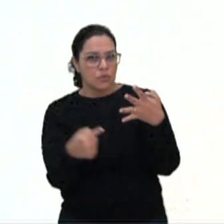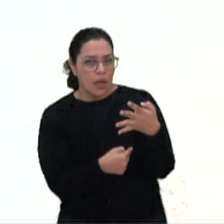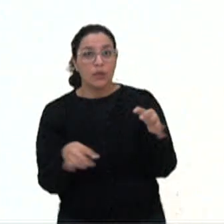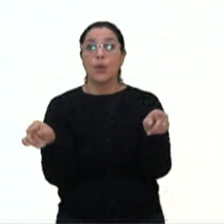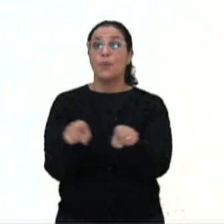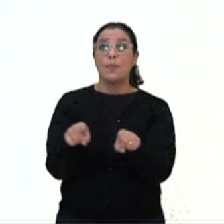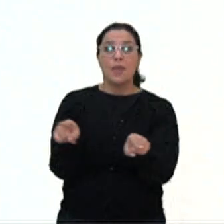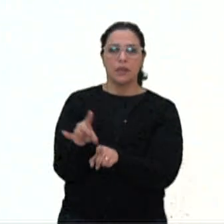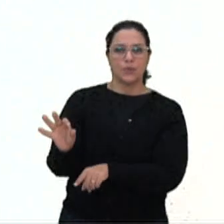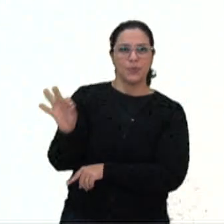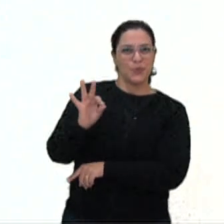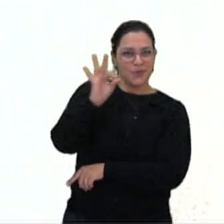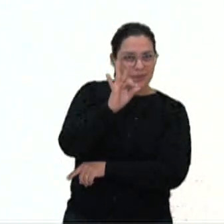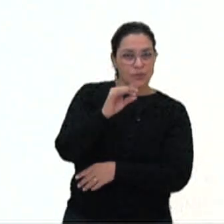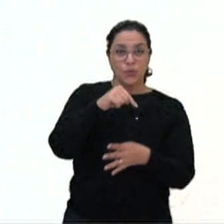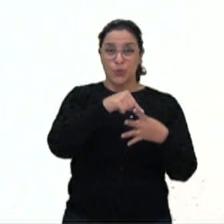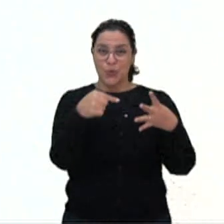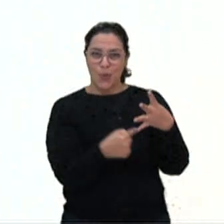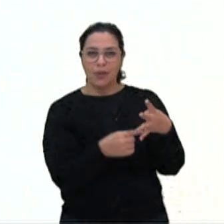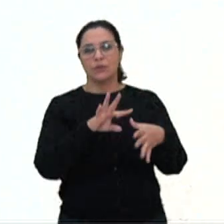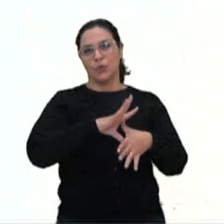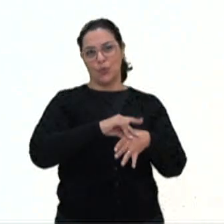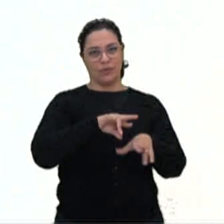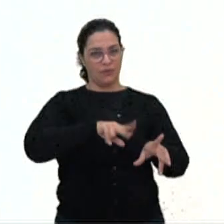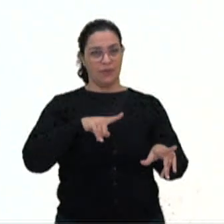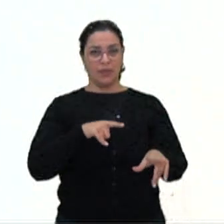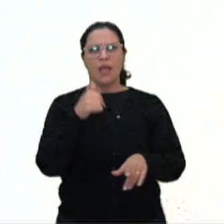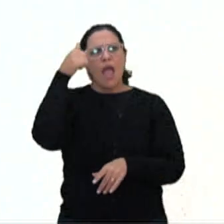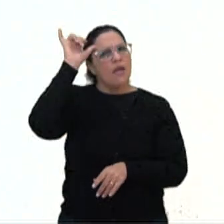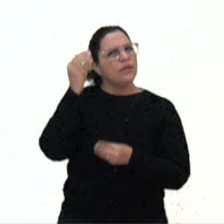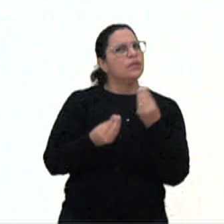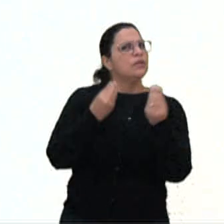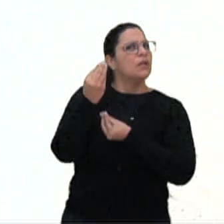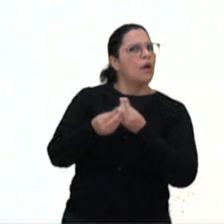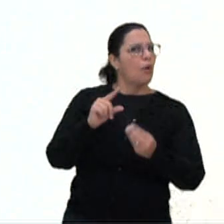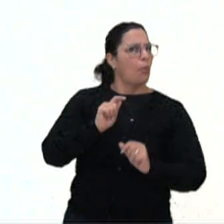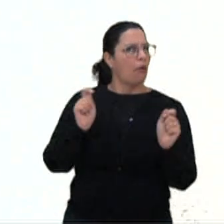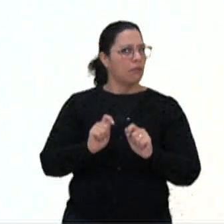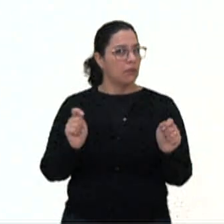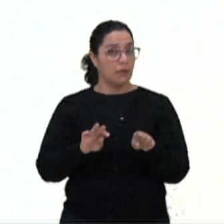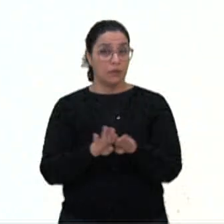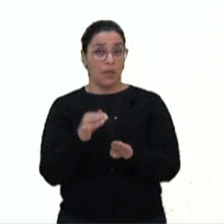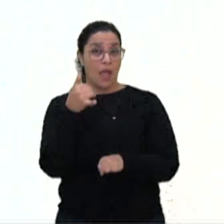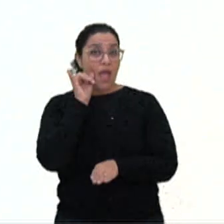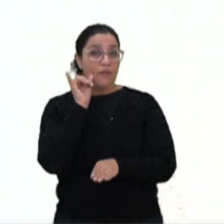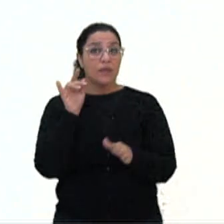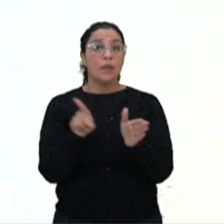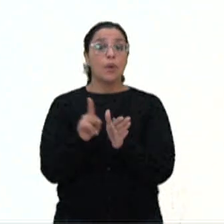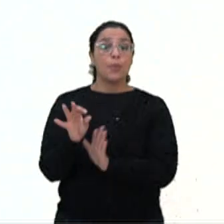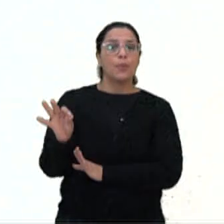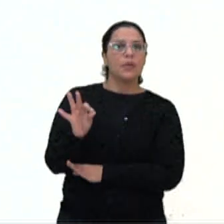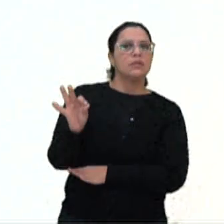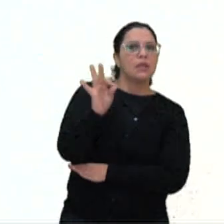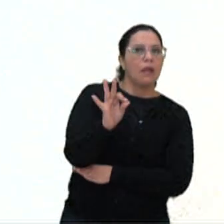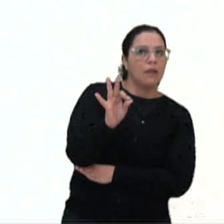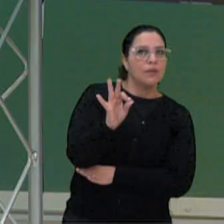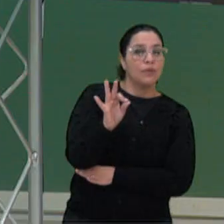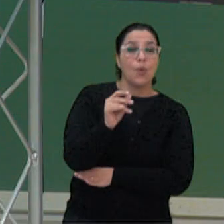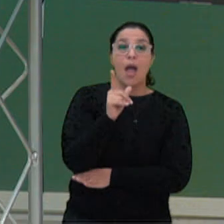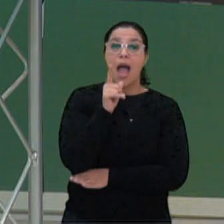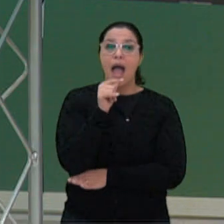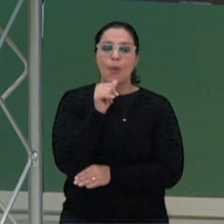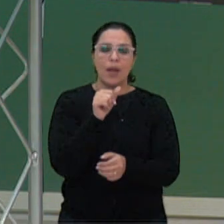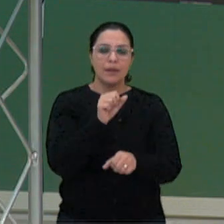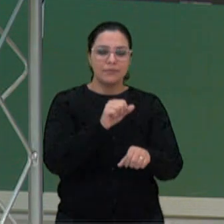mesmo mosquito. Qual a principal forma de evitar essas doenças? Evitar a reprodução do mosquito. Evitar água